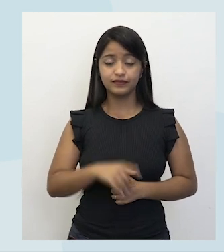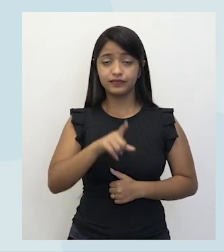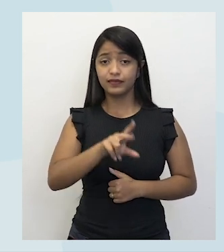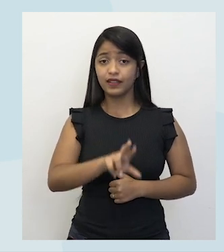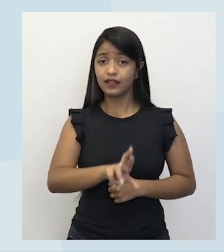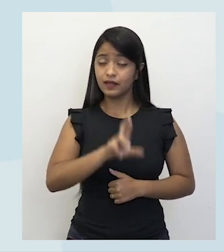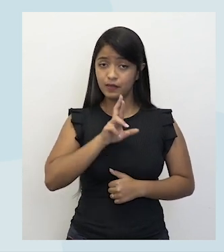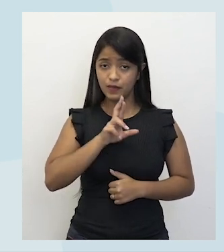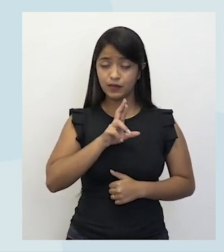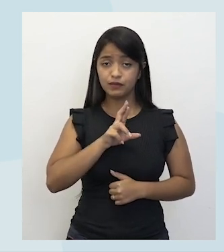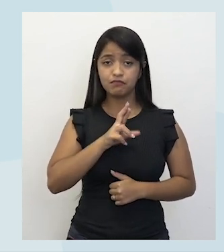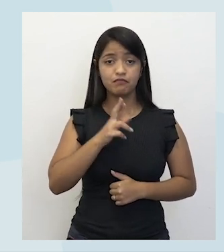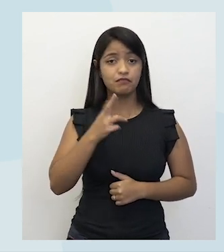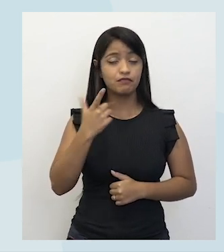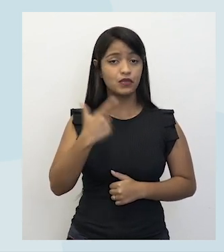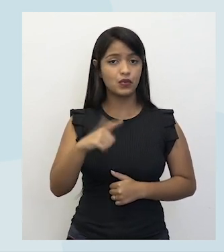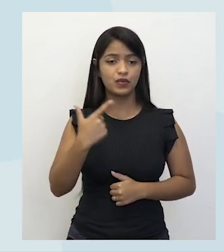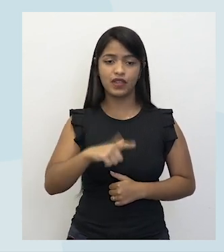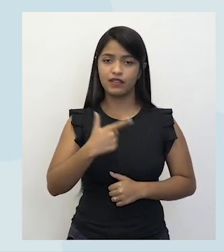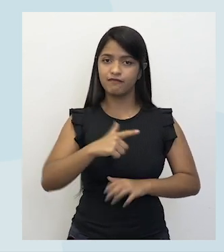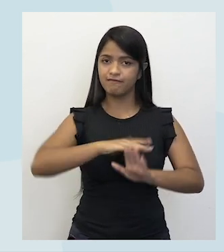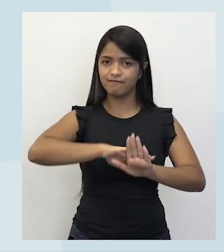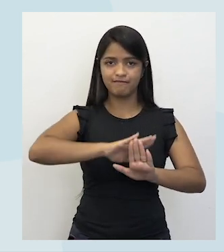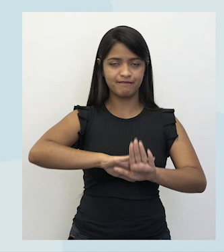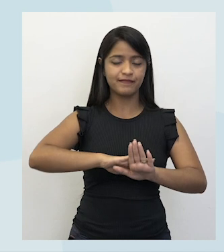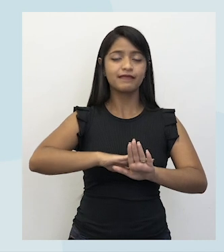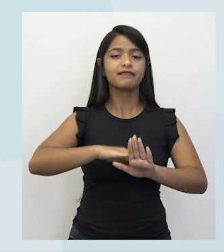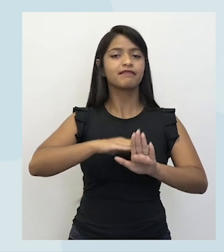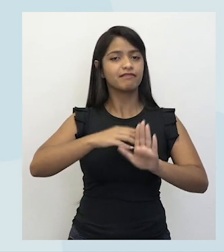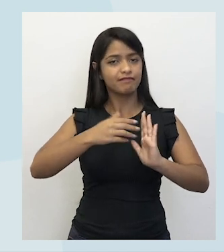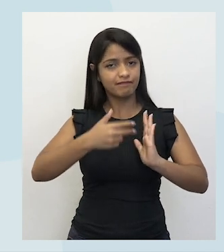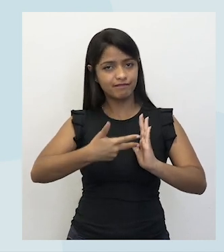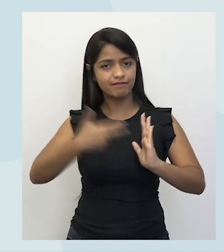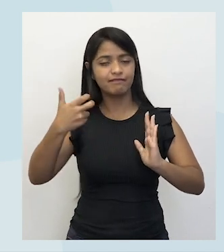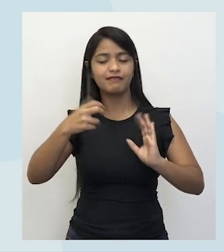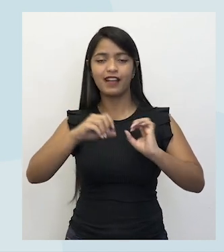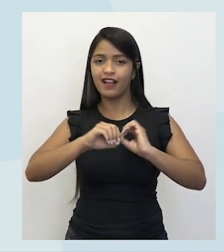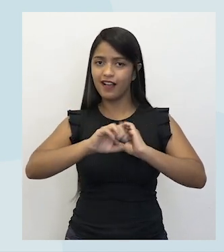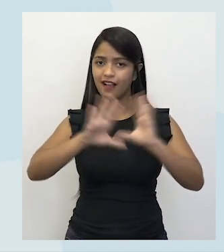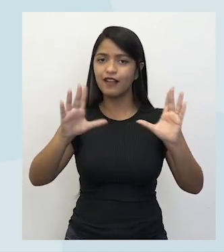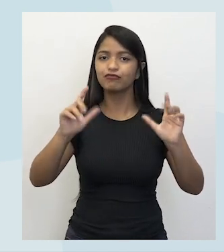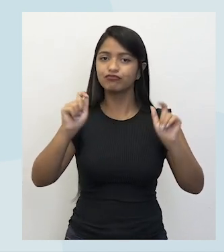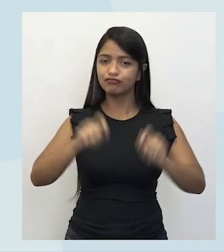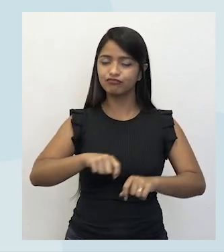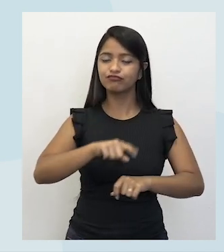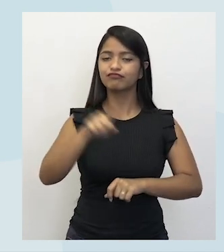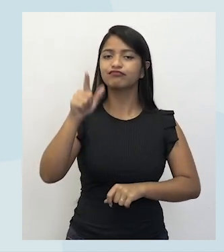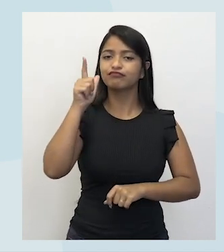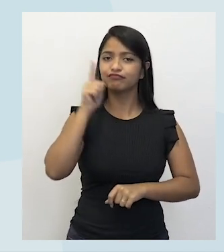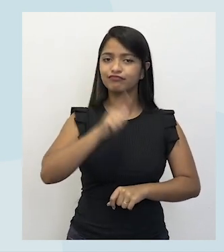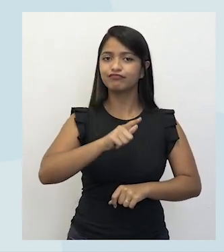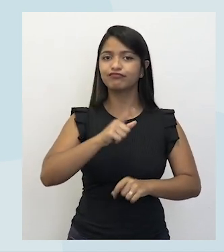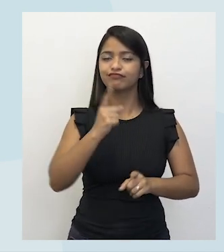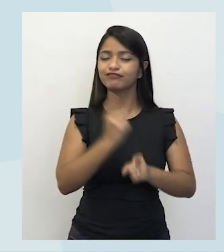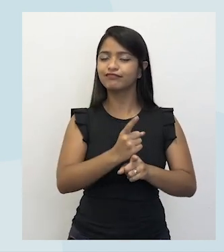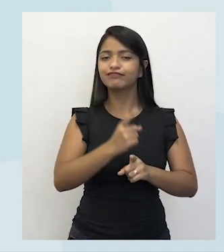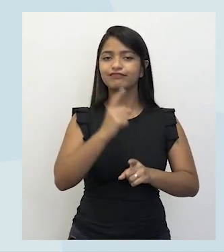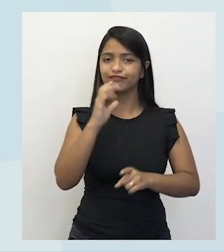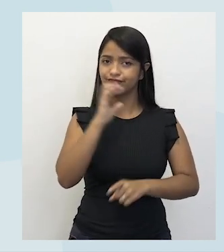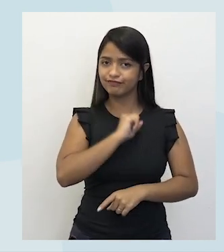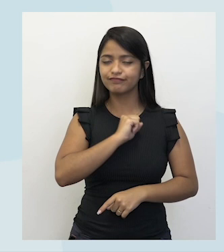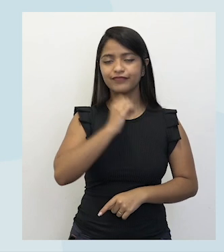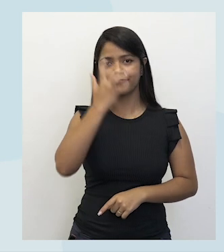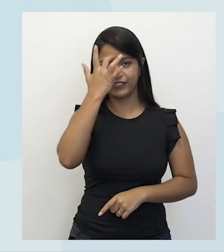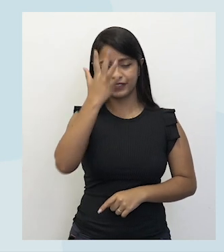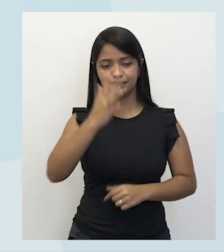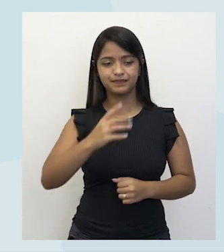Essa resposta, ela não está implícita, então ela está bem clara, tá bom? Dá para vocês pegarem bem onde passa a história.